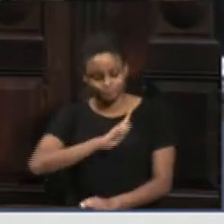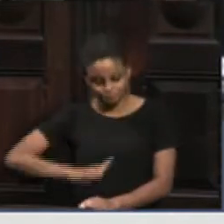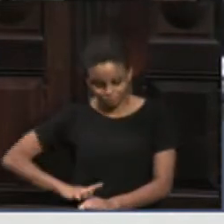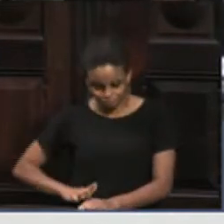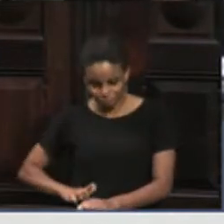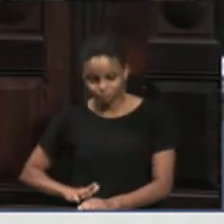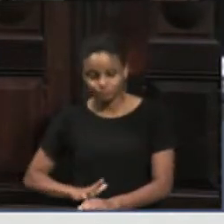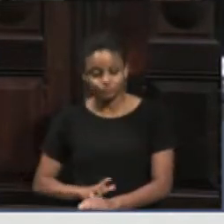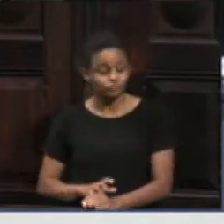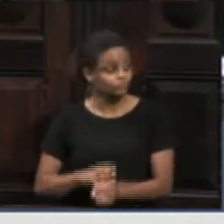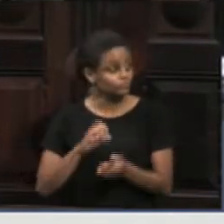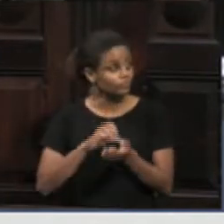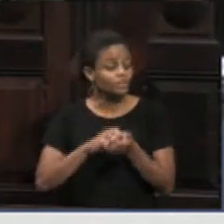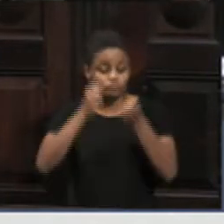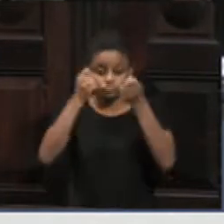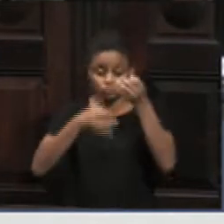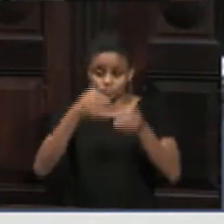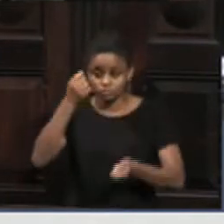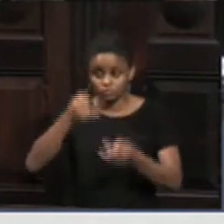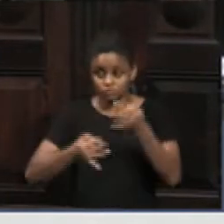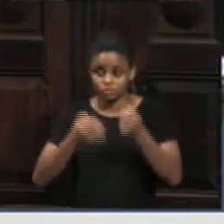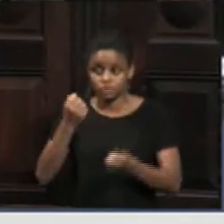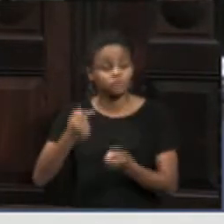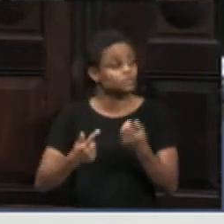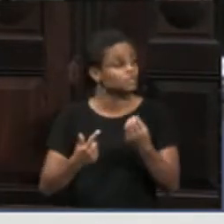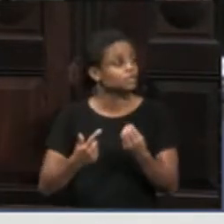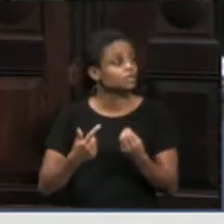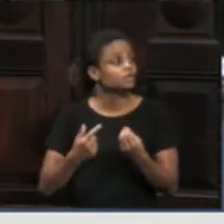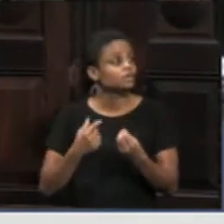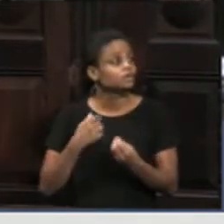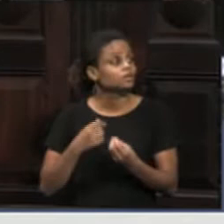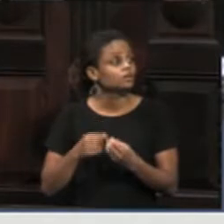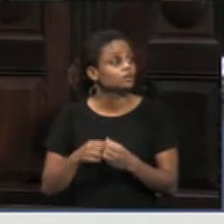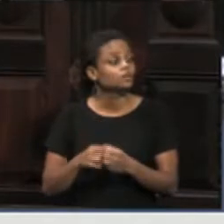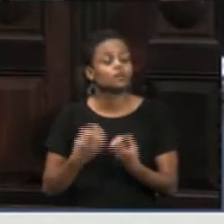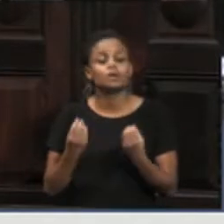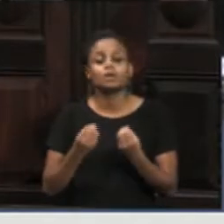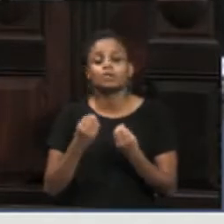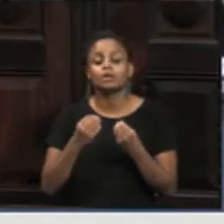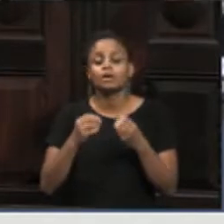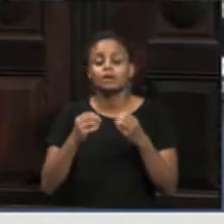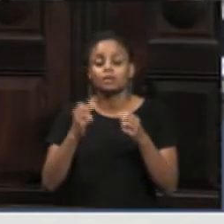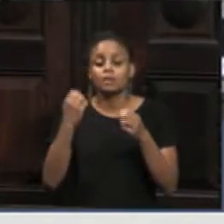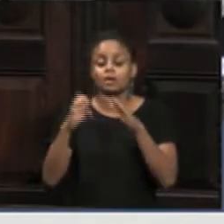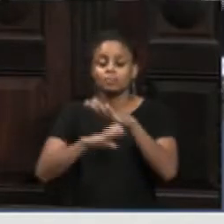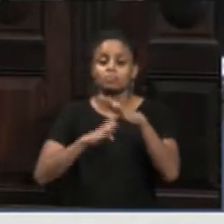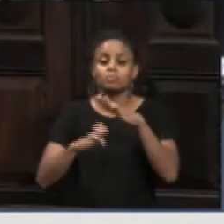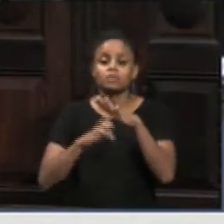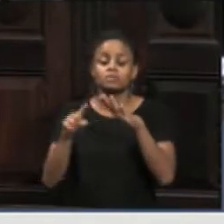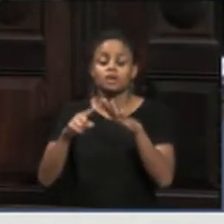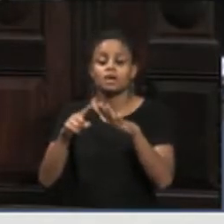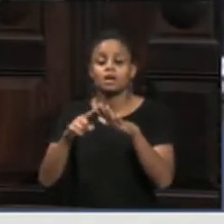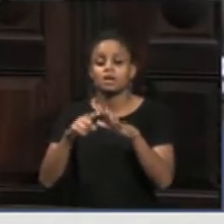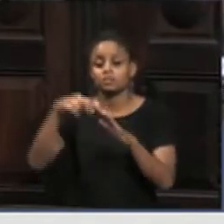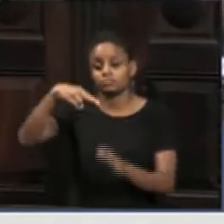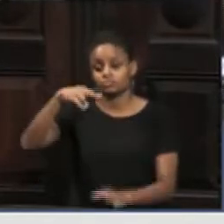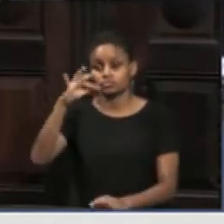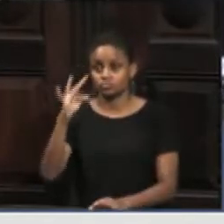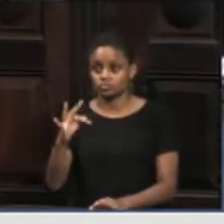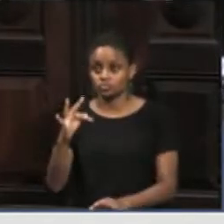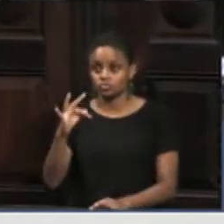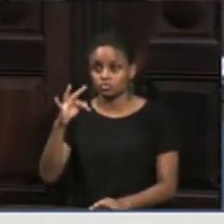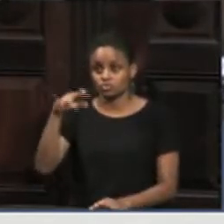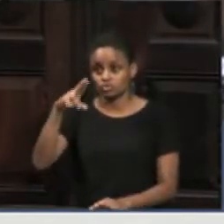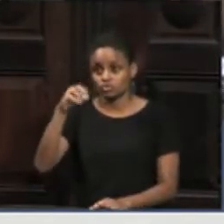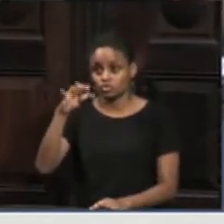mensagem dispondo sobre a dispensa de obrigatoriedade de apresentação de nota fiscal nas vias estaduais pelos